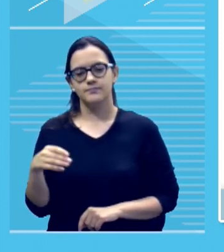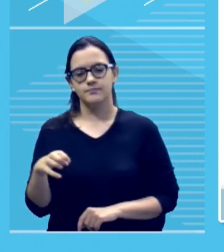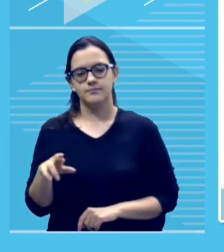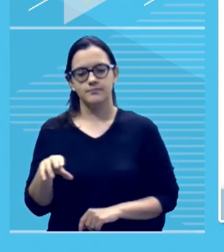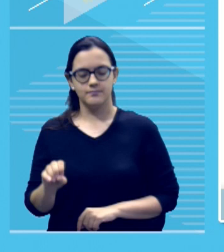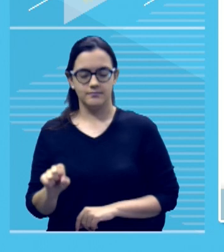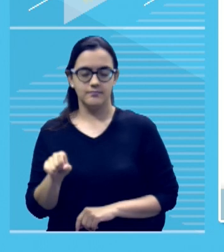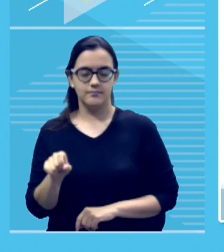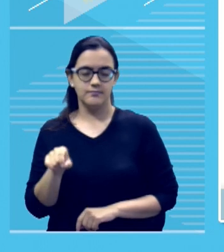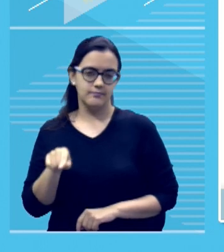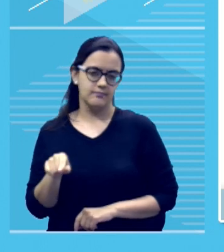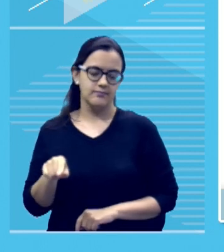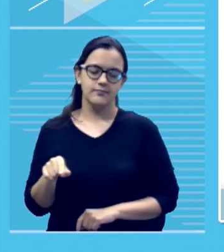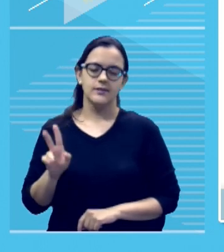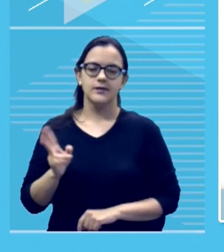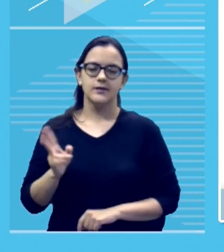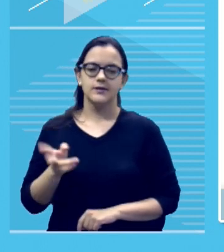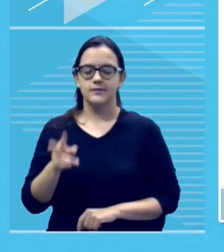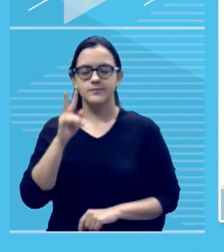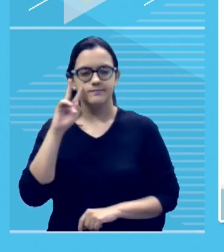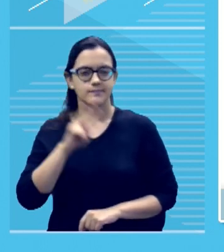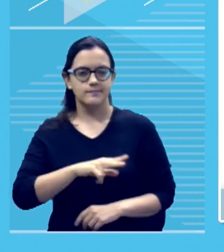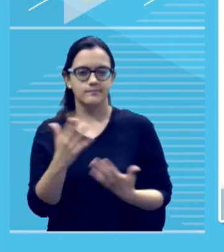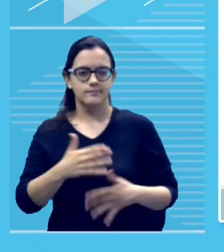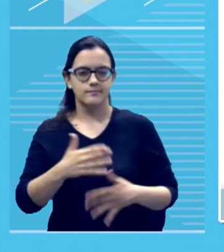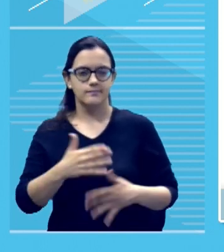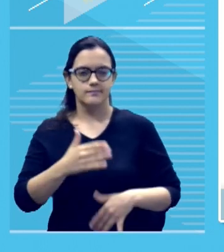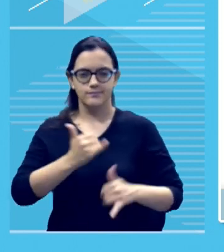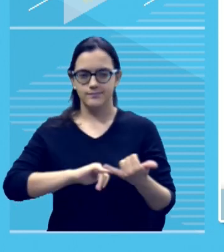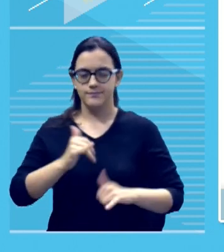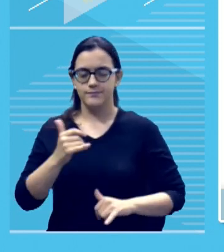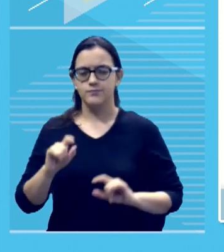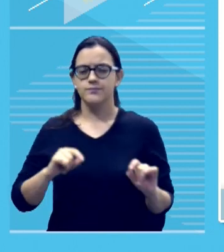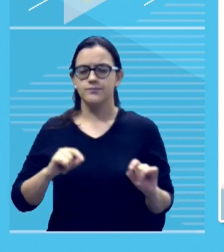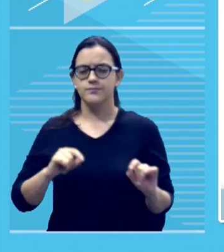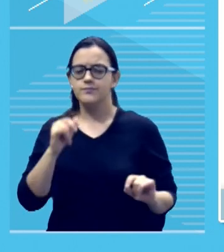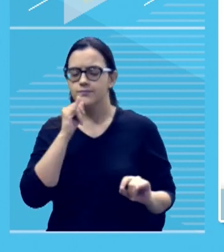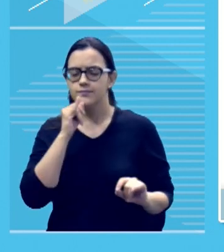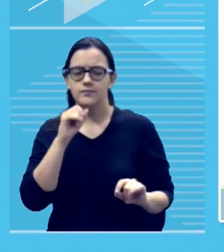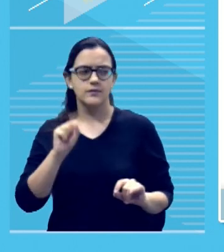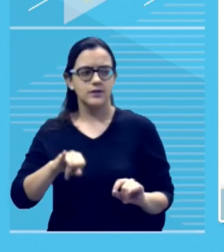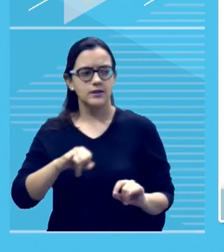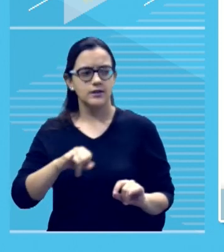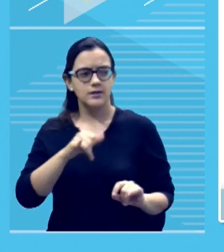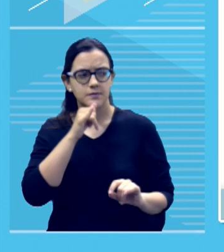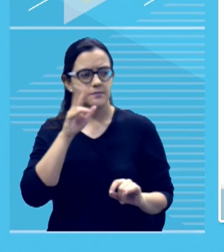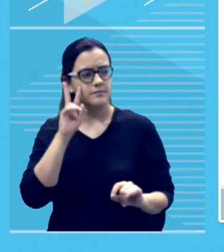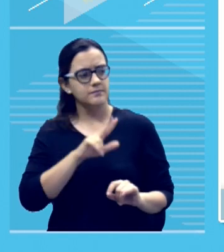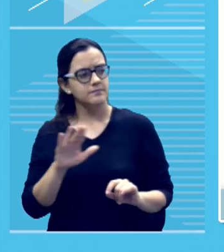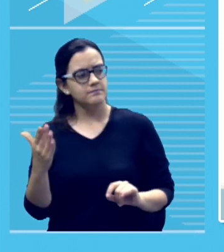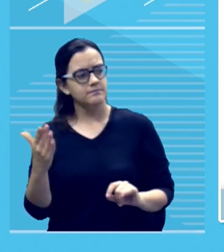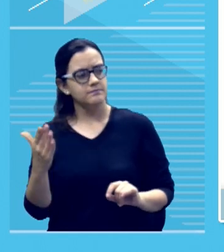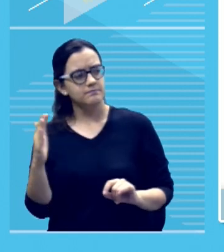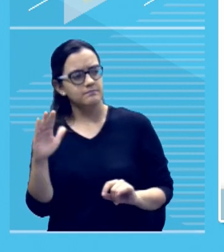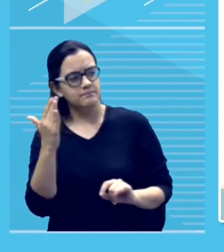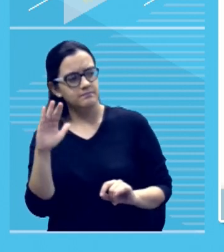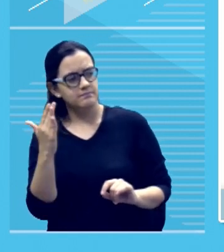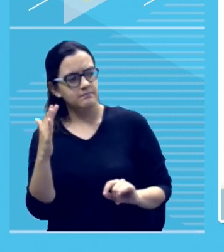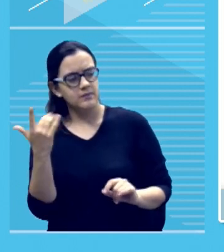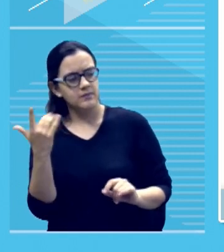aparece em questões. Enantiômeros são os isômeros óticos onde um é a imagem do outro e não